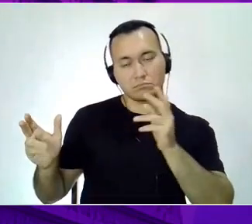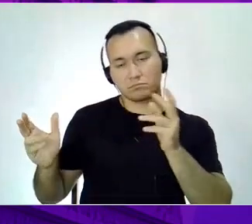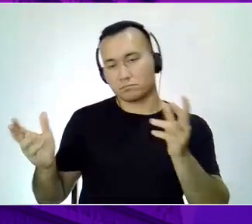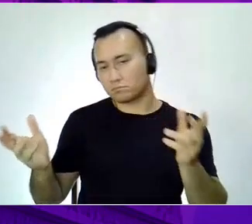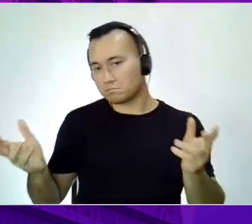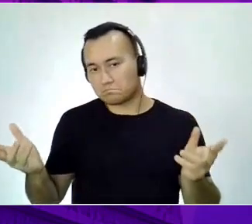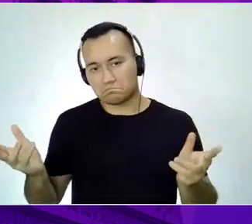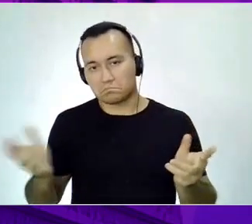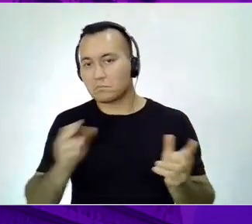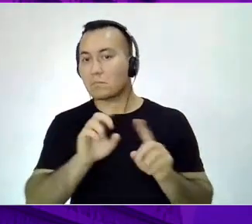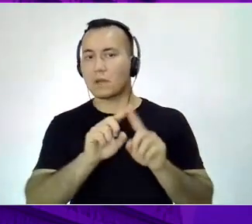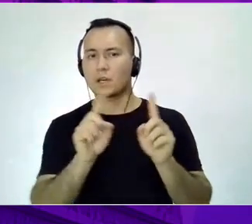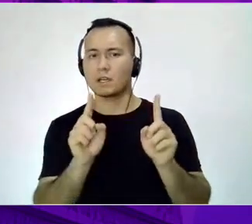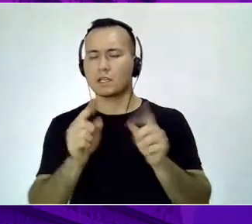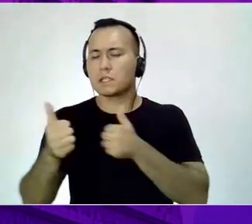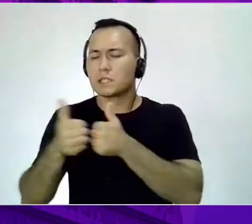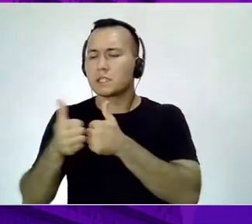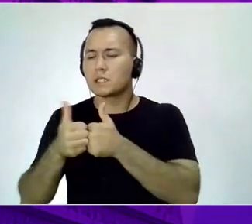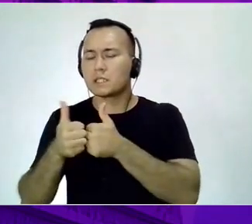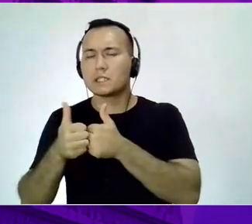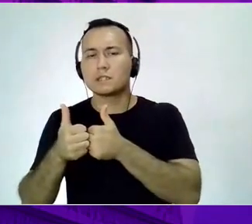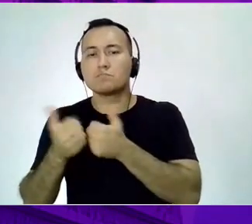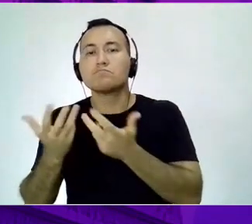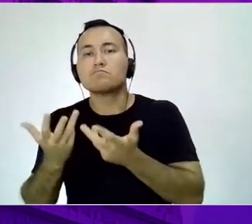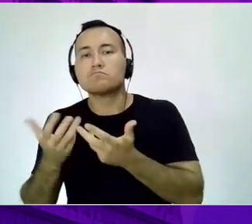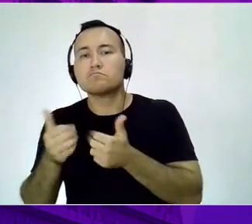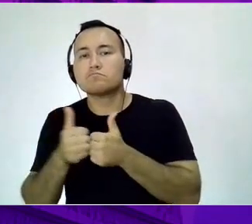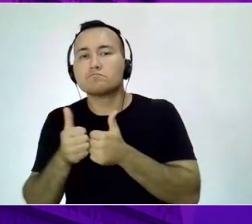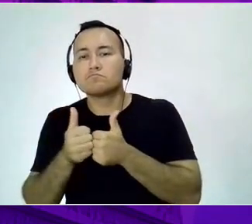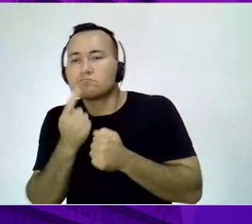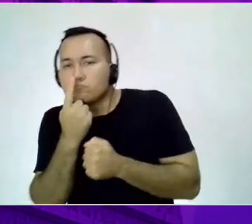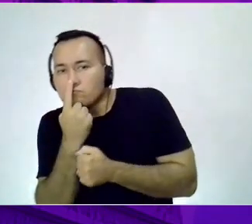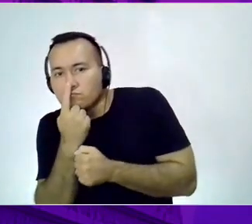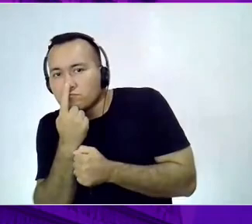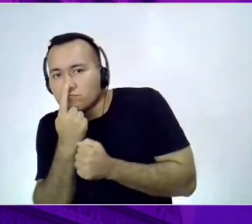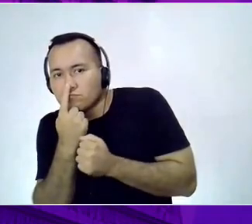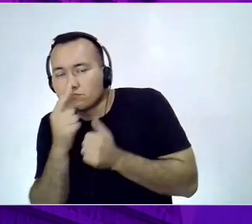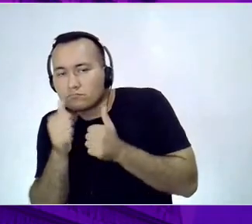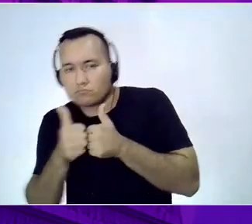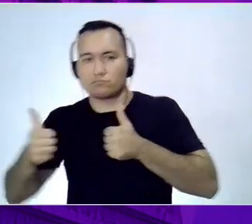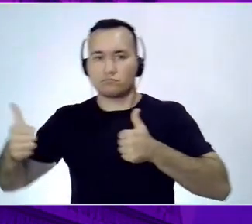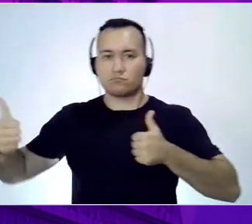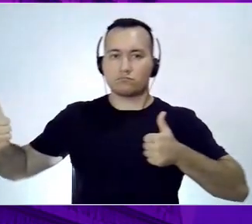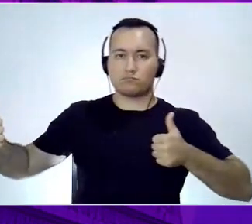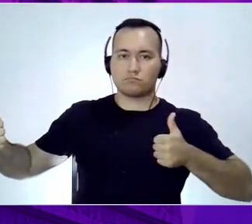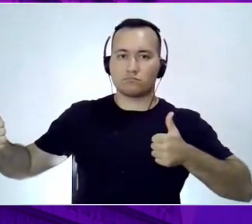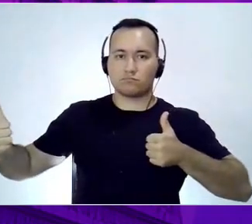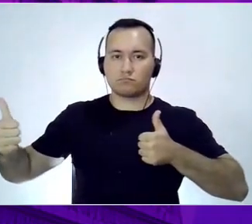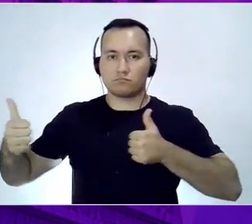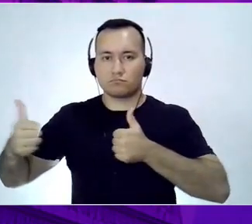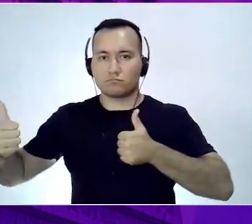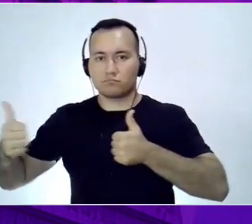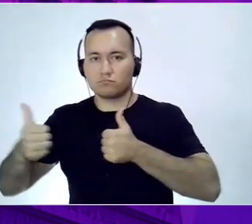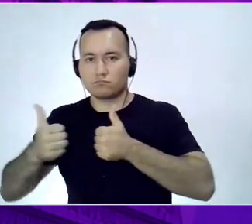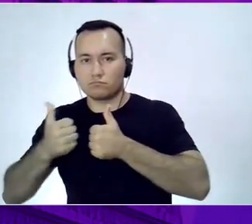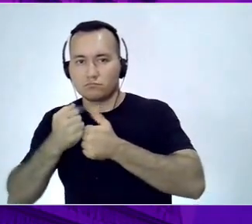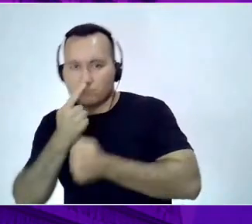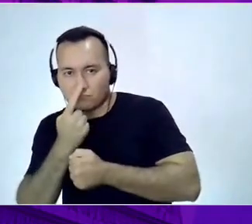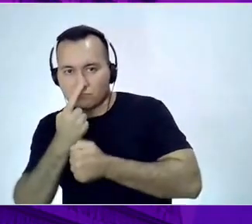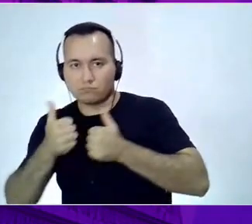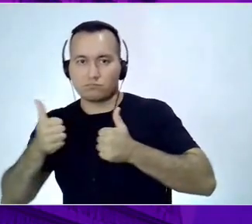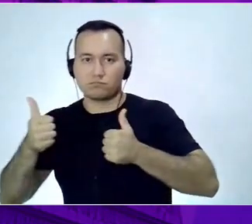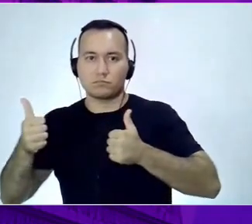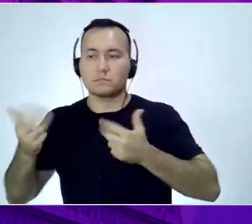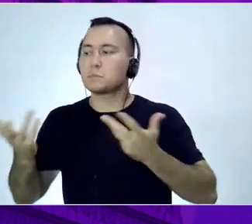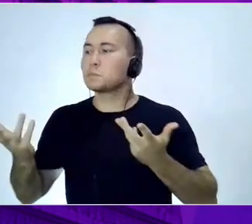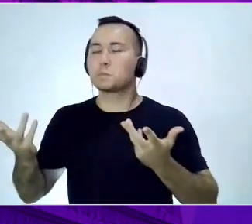que é próximo? O quanto é próximo? Qual é o limite de proximidade? Segundo, o que é similar? O